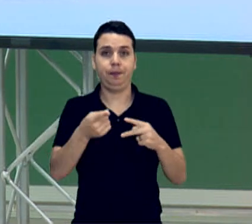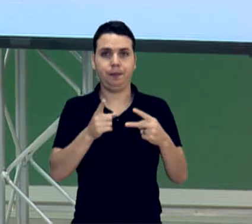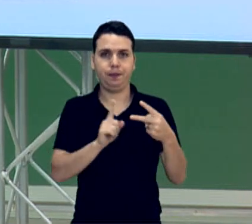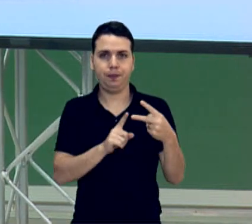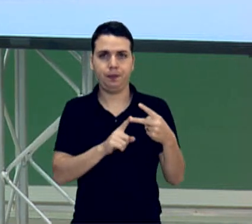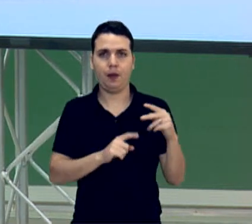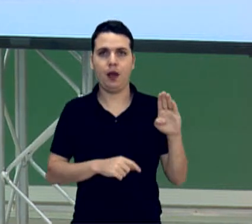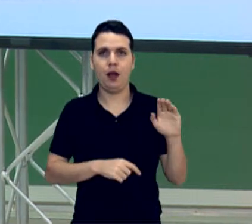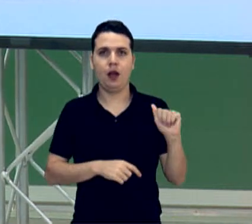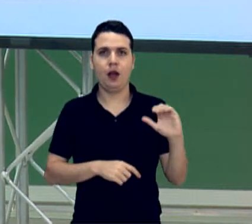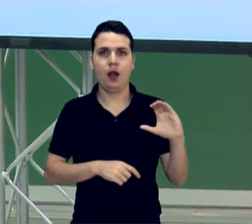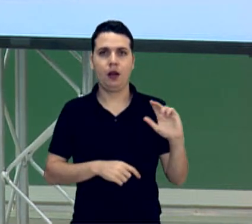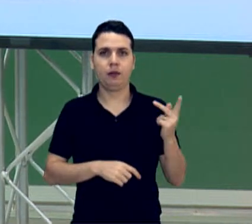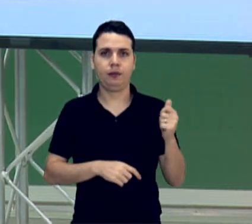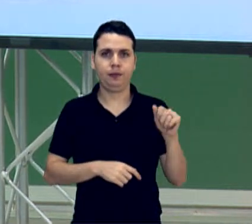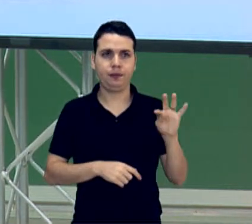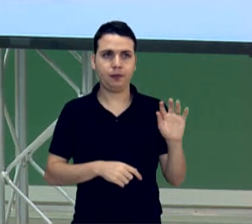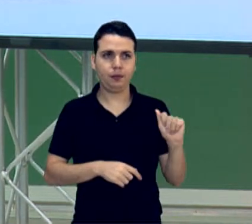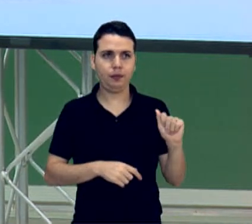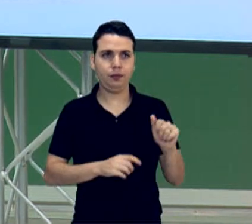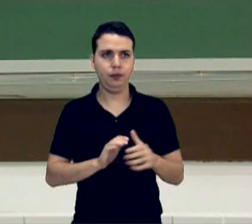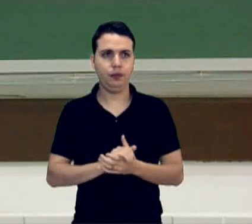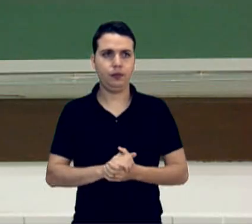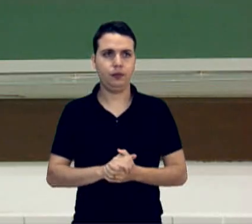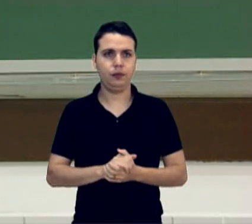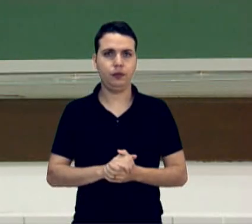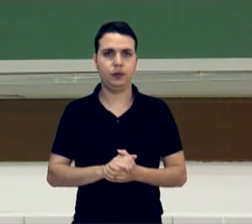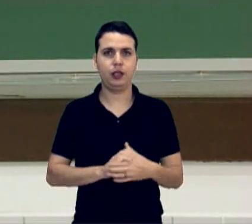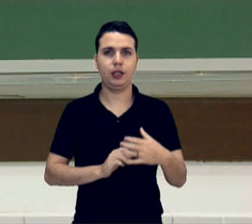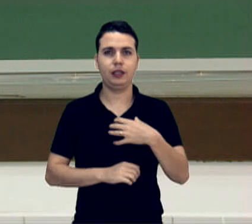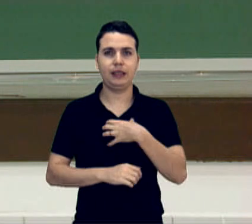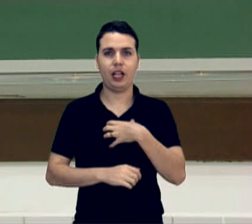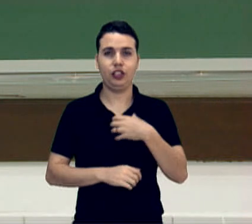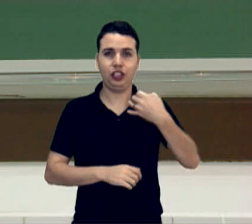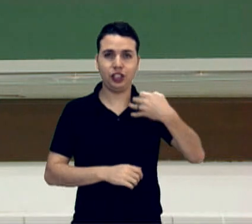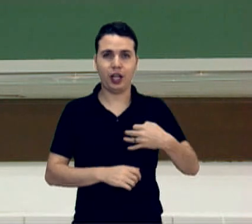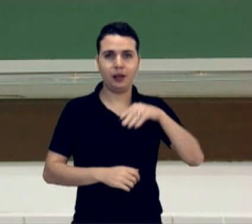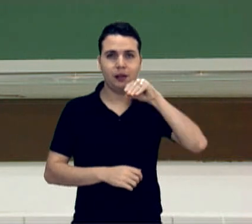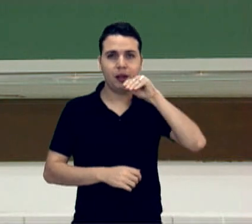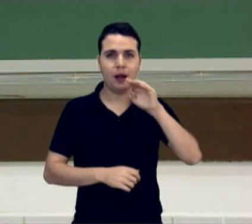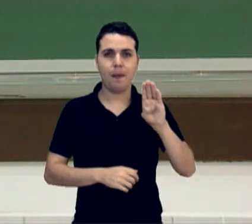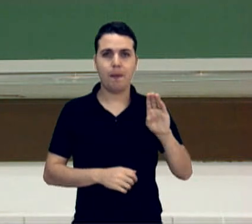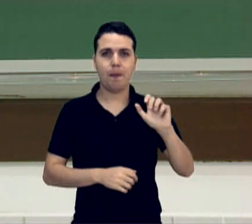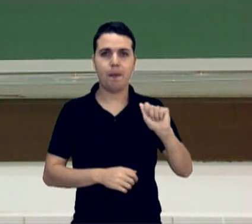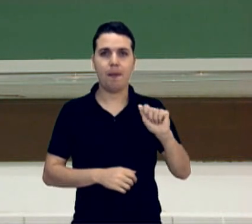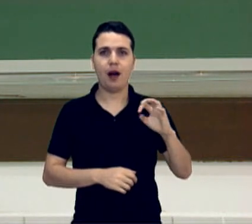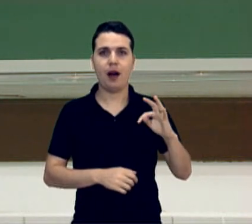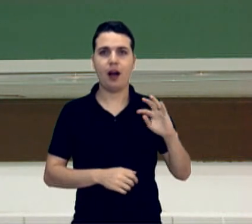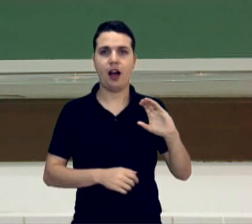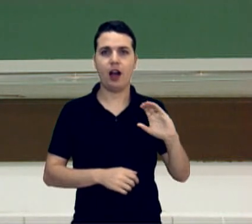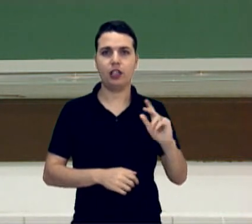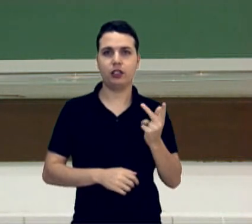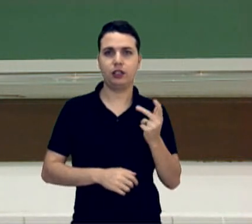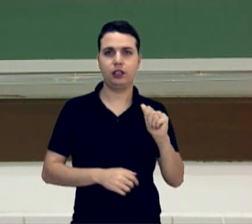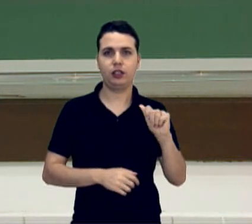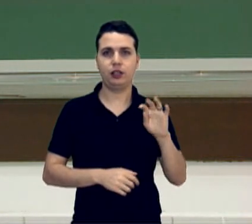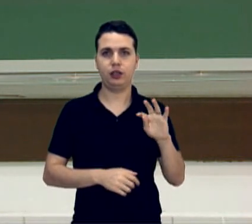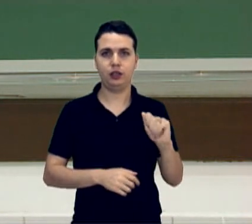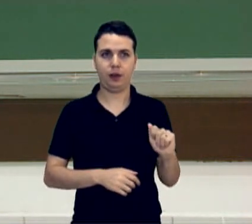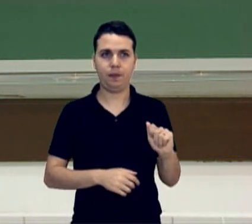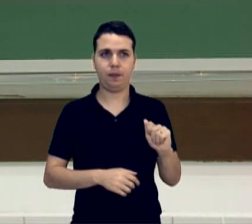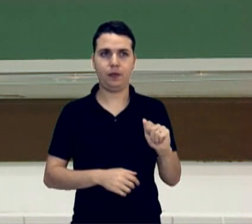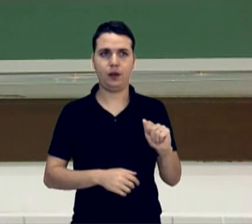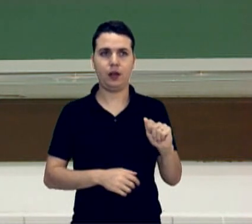de bachata? Não, bachata. É um ritmo muito caliente, muito